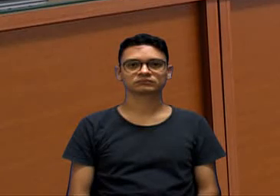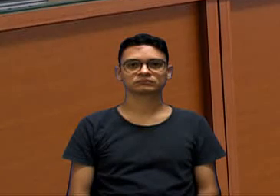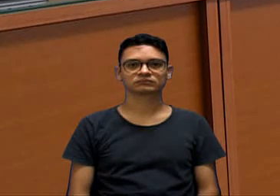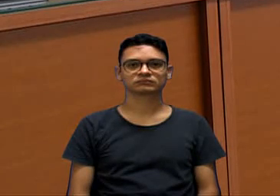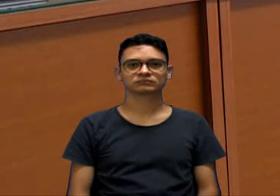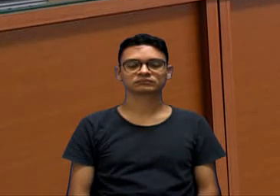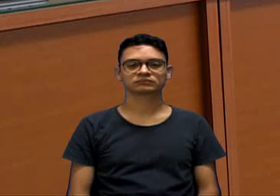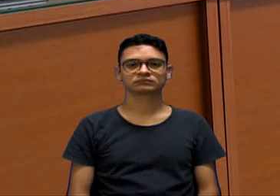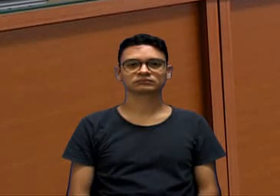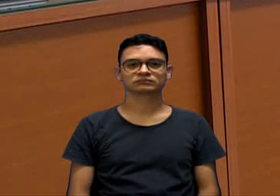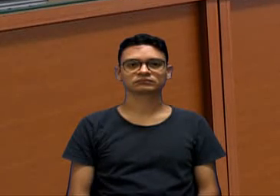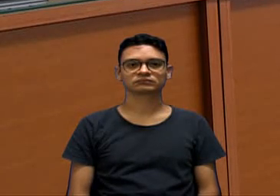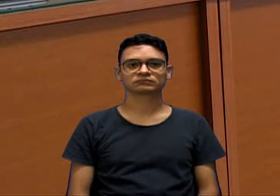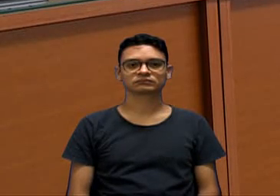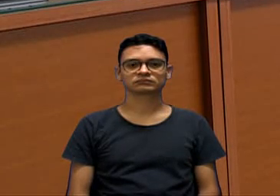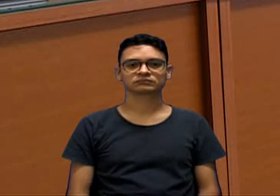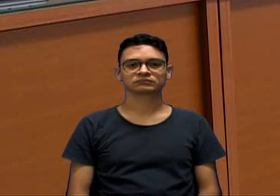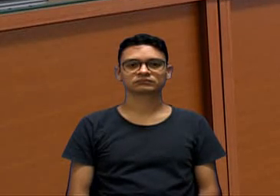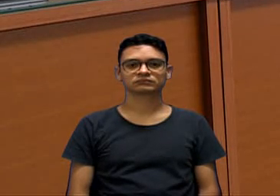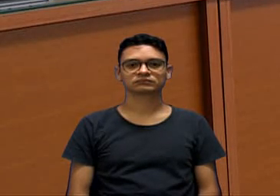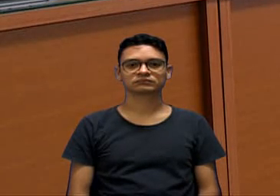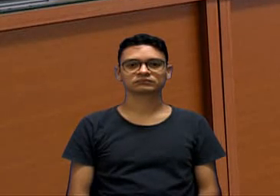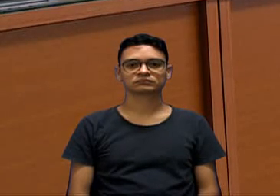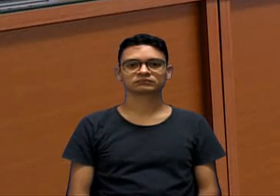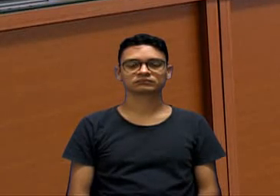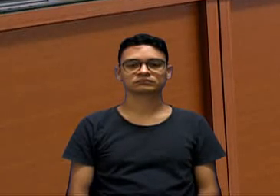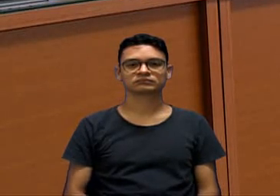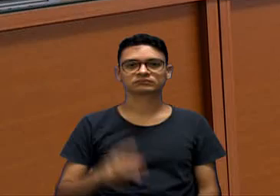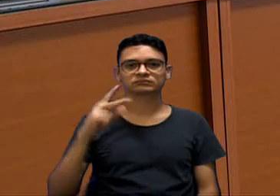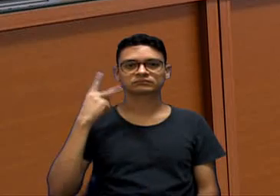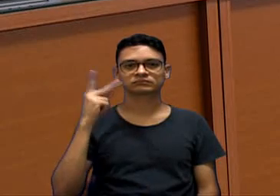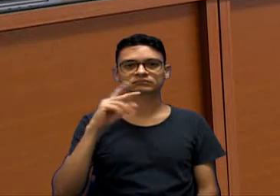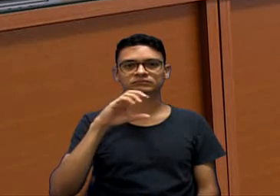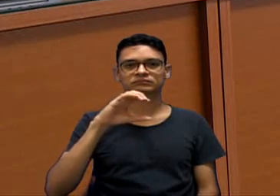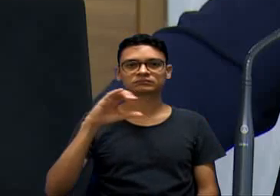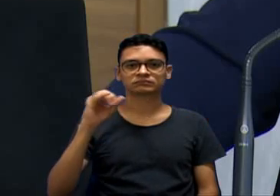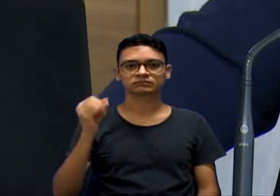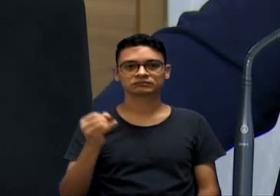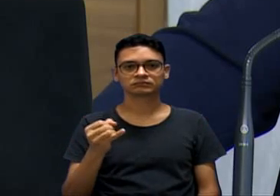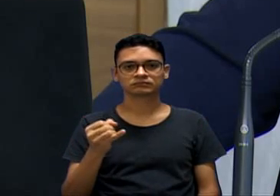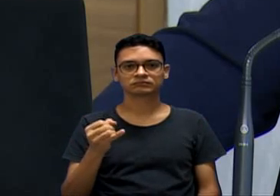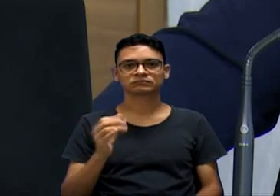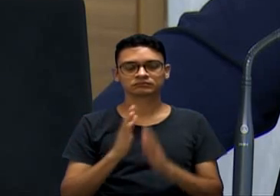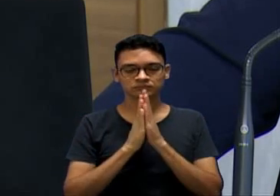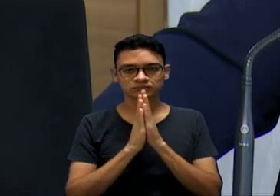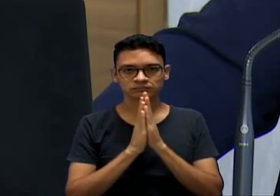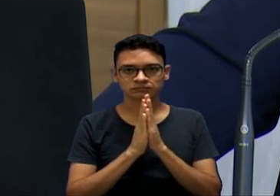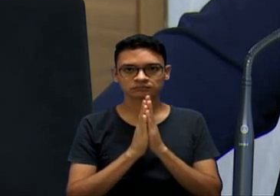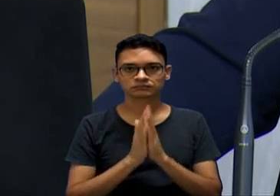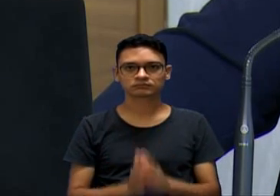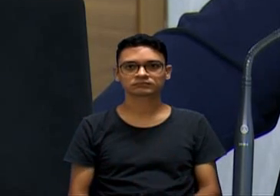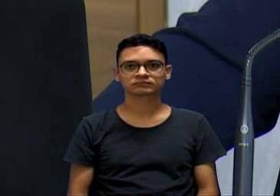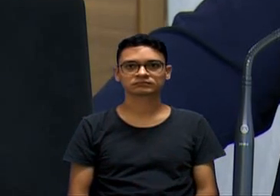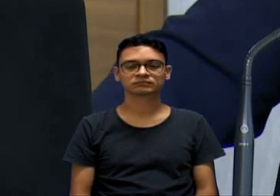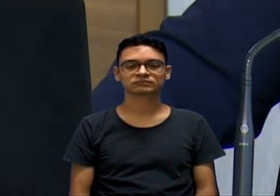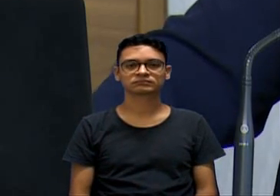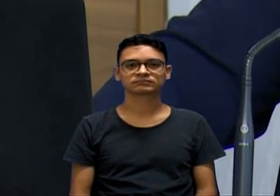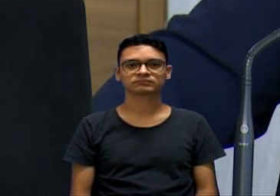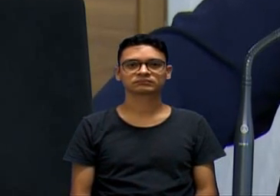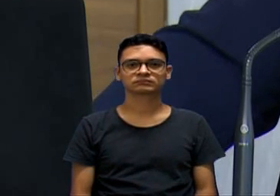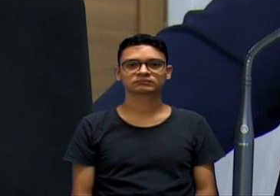anterior. Aprovação das contas do governo anterior. Vereador Cícero, por favor. É da Jaqueline.